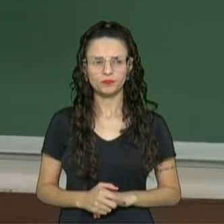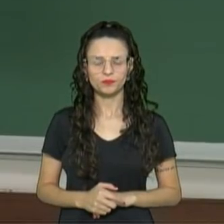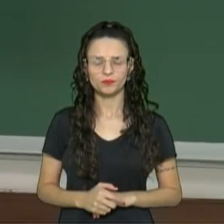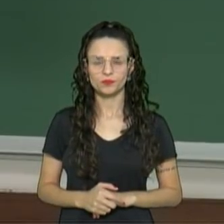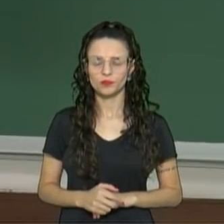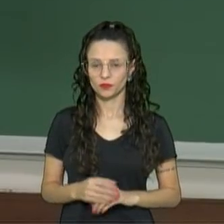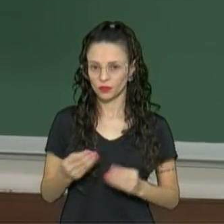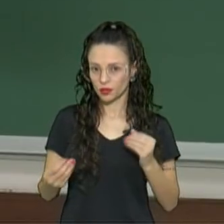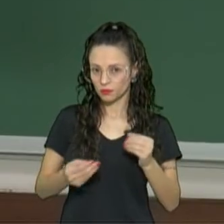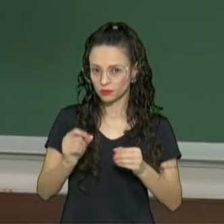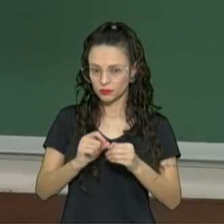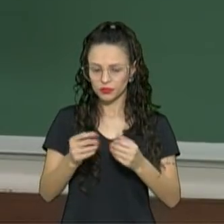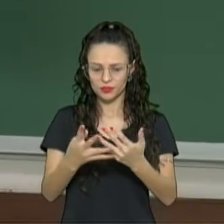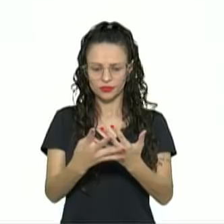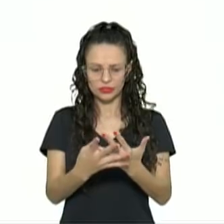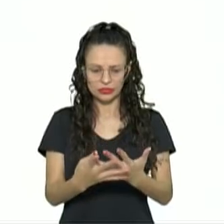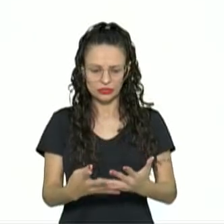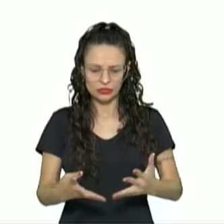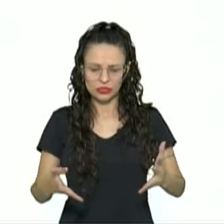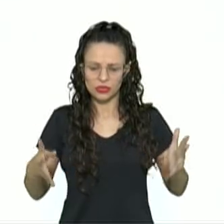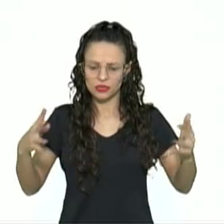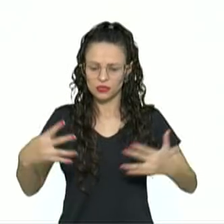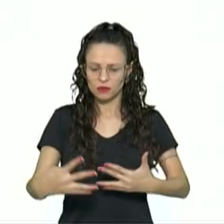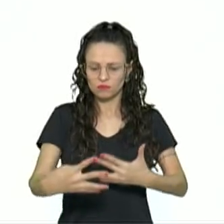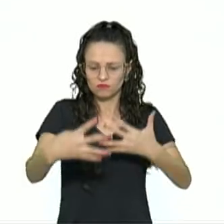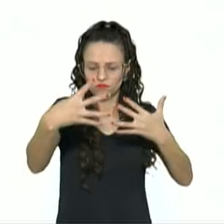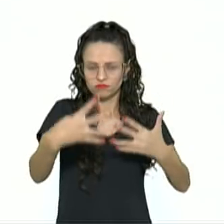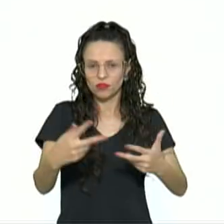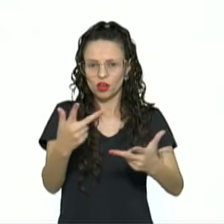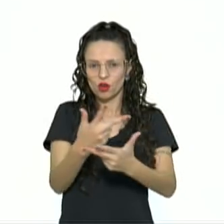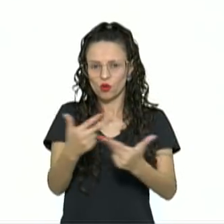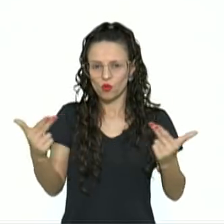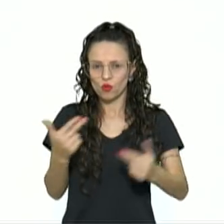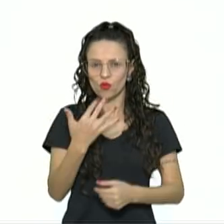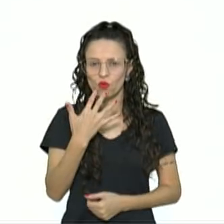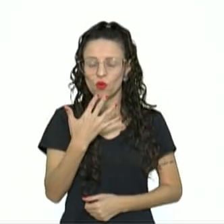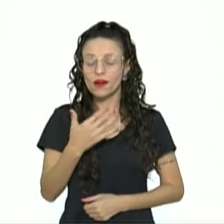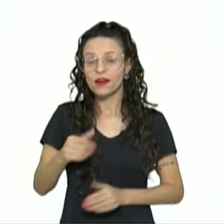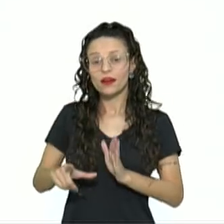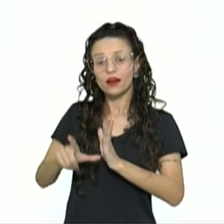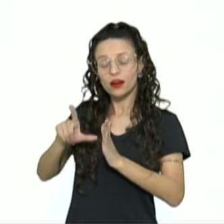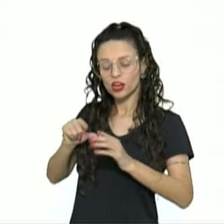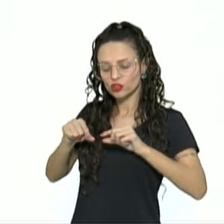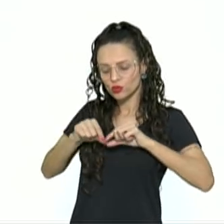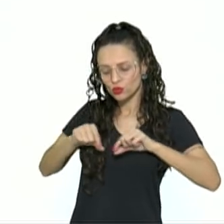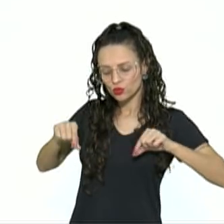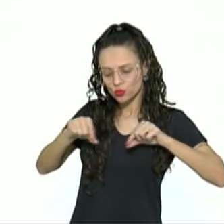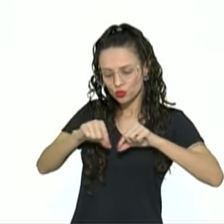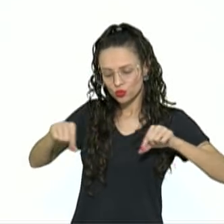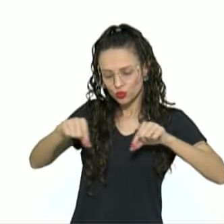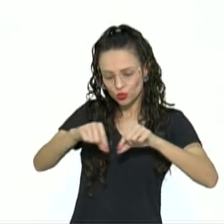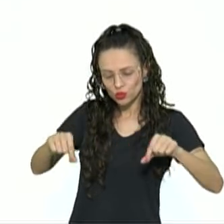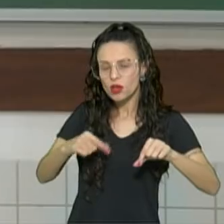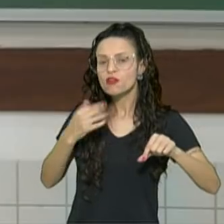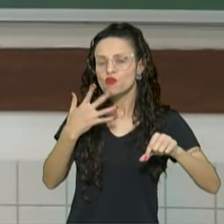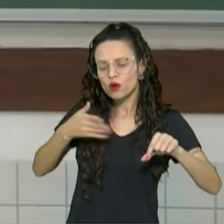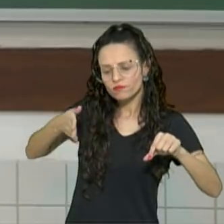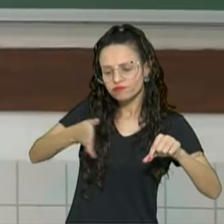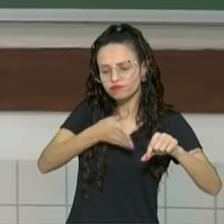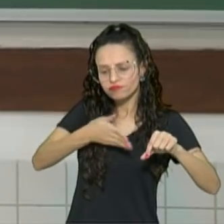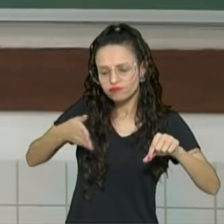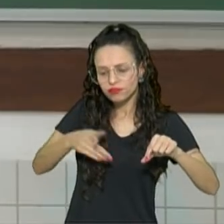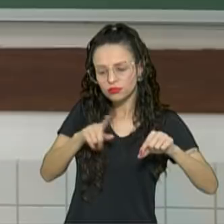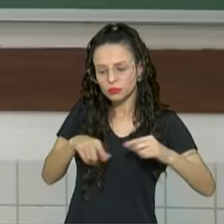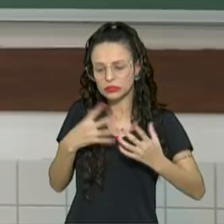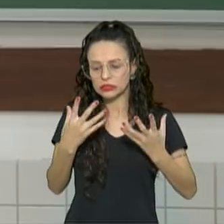Então, para fazer cestarias, né, com mais de uma cor, as tiras são tingidas antes e se espera a secagem, né, que a professora